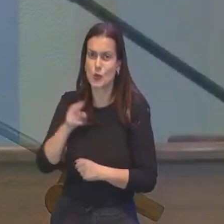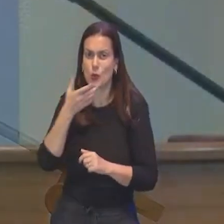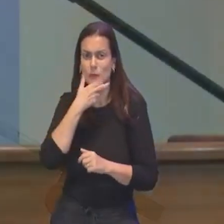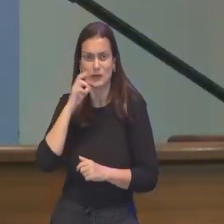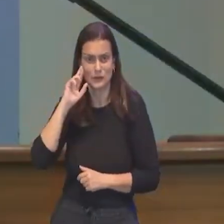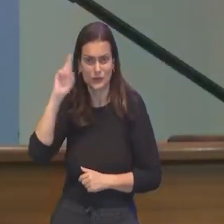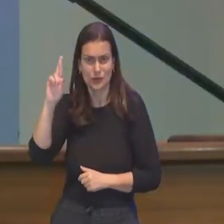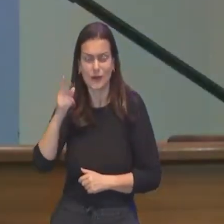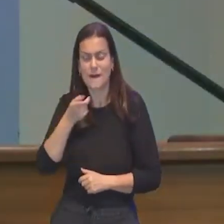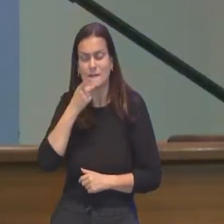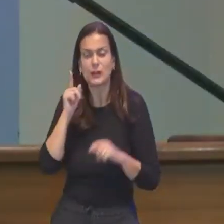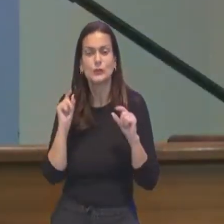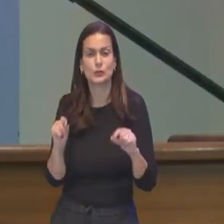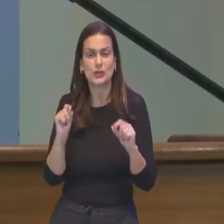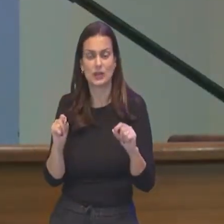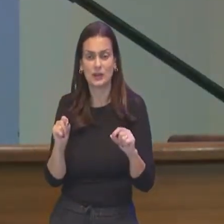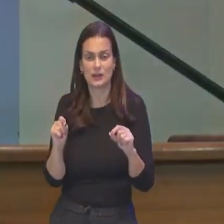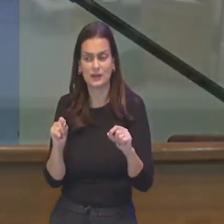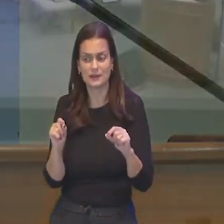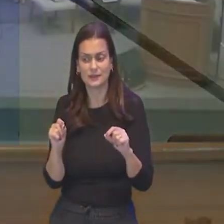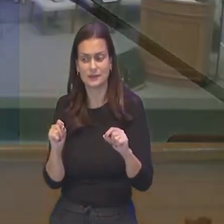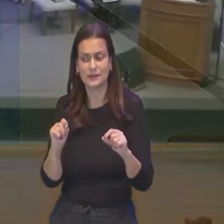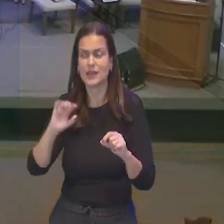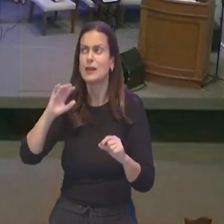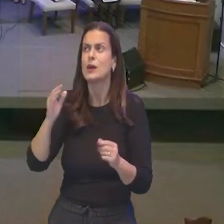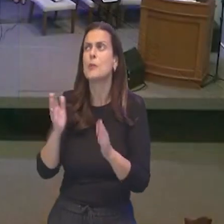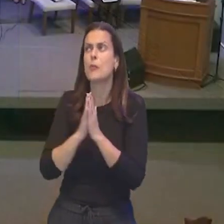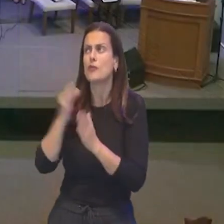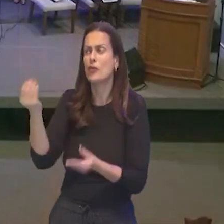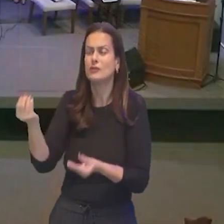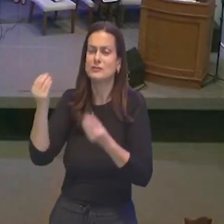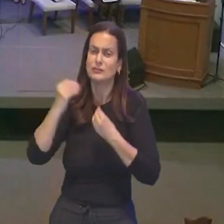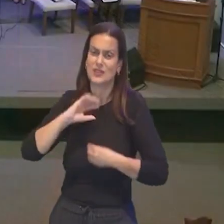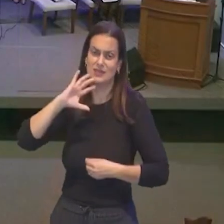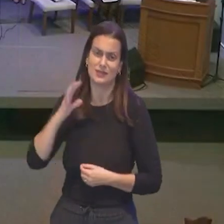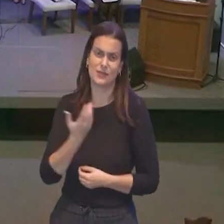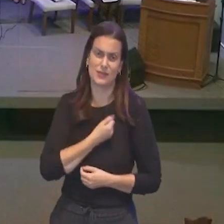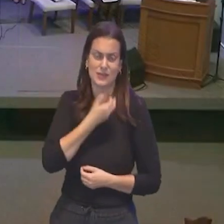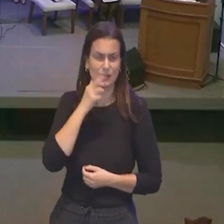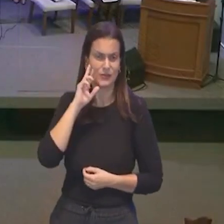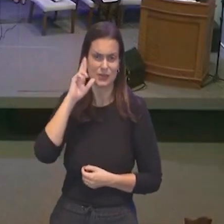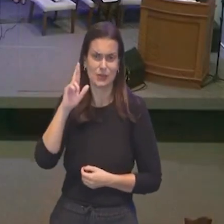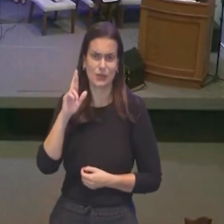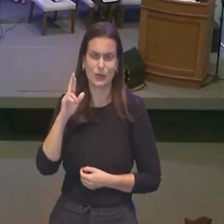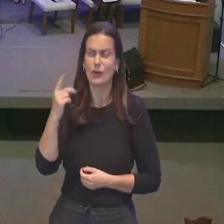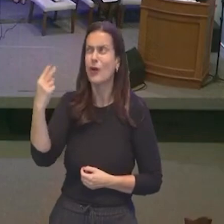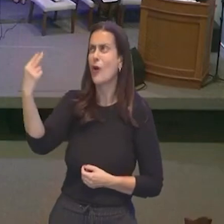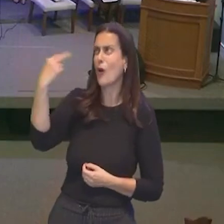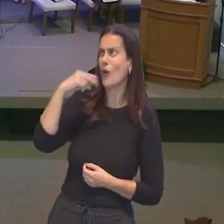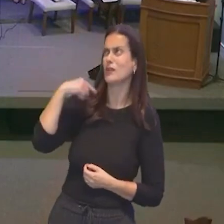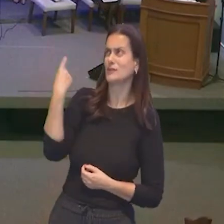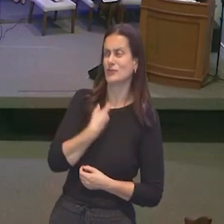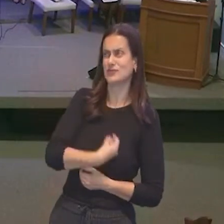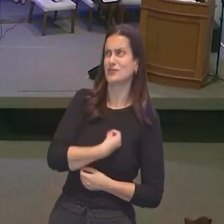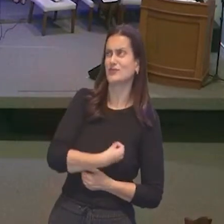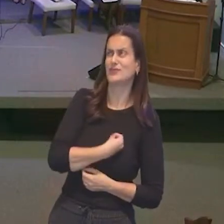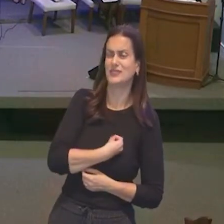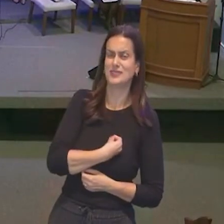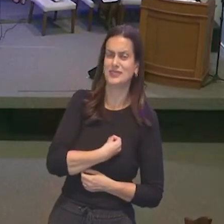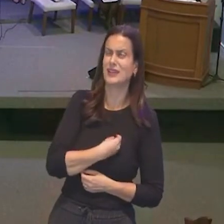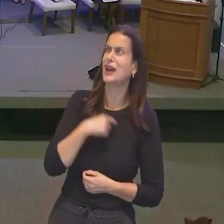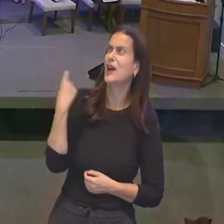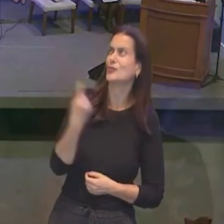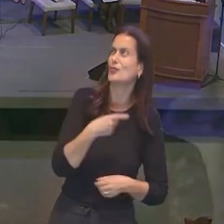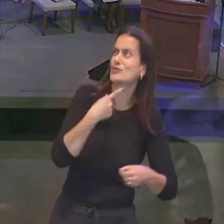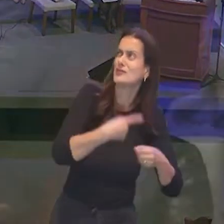estavam dizendo, irmã Elisângela, exatamente isso, salva-nos, Senhor, salva-nos. Olha para a nossa realidade, olha para a nossa